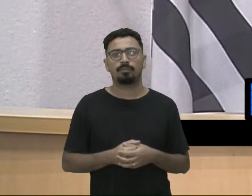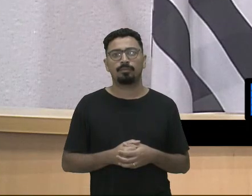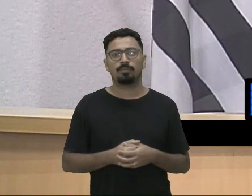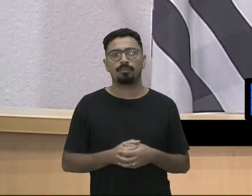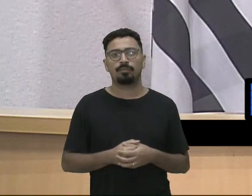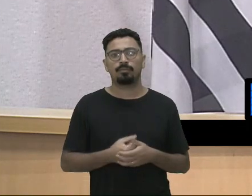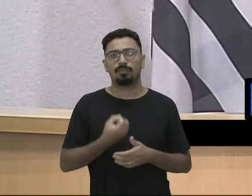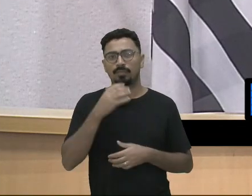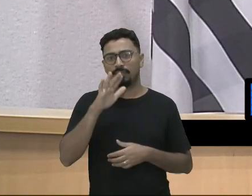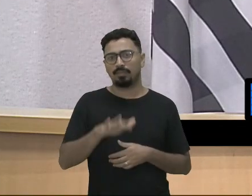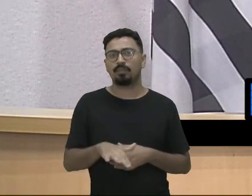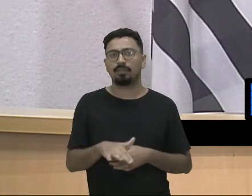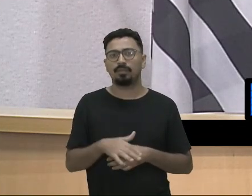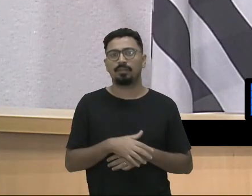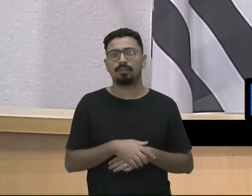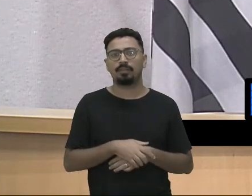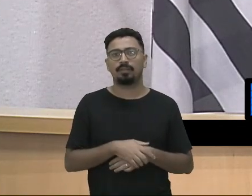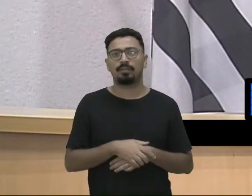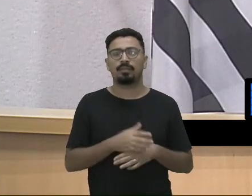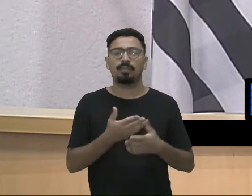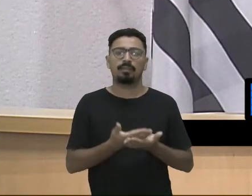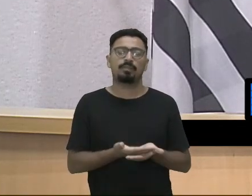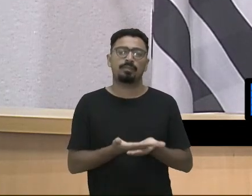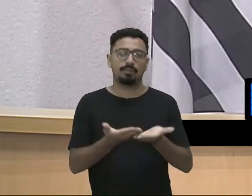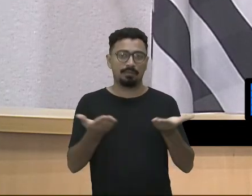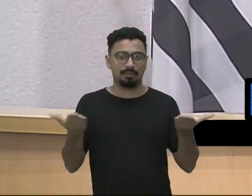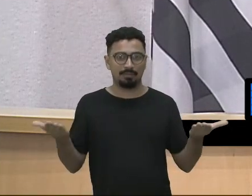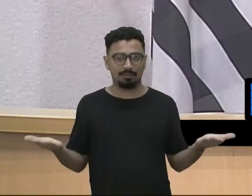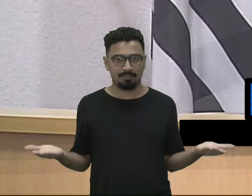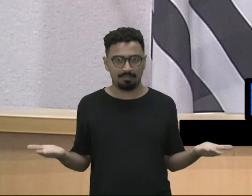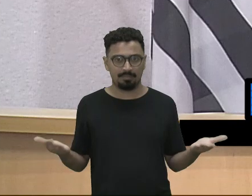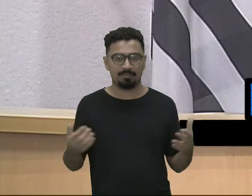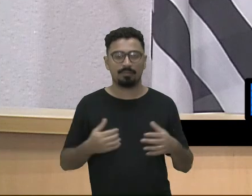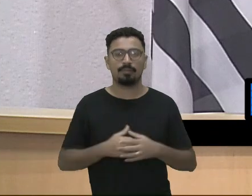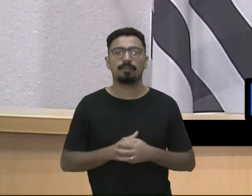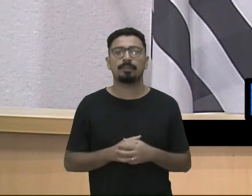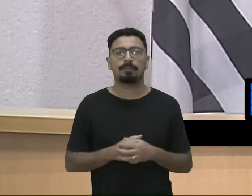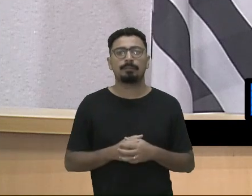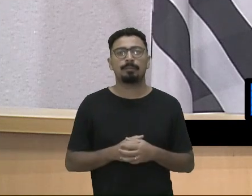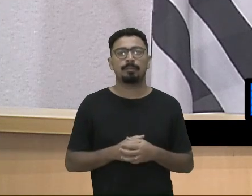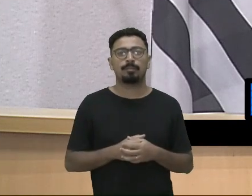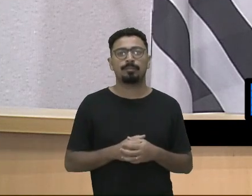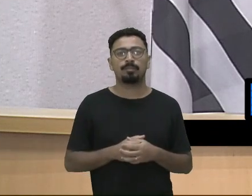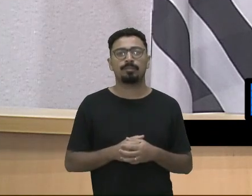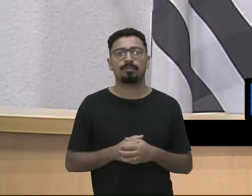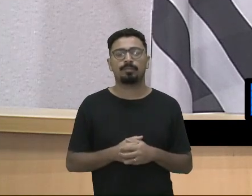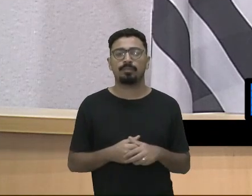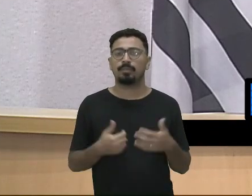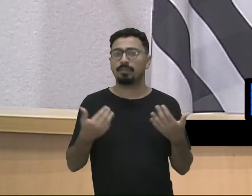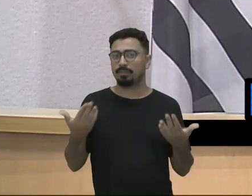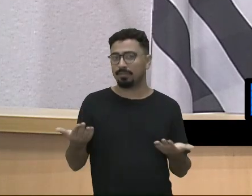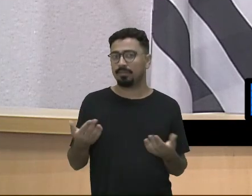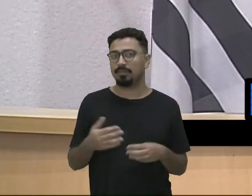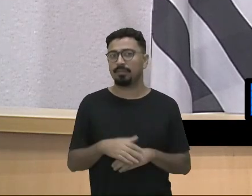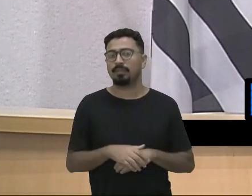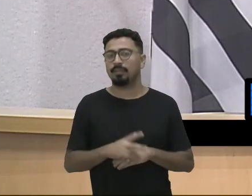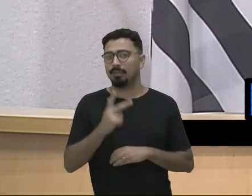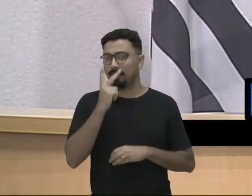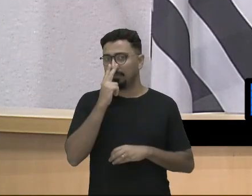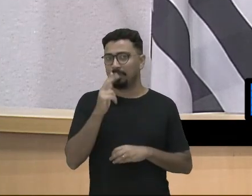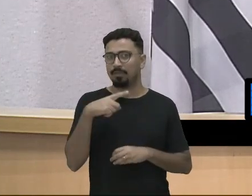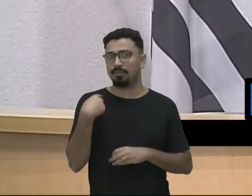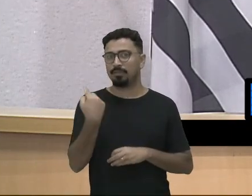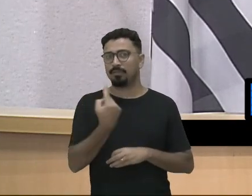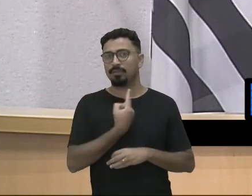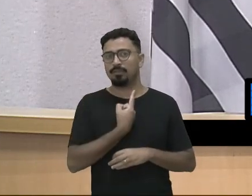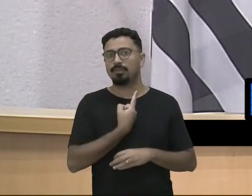Boa tarde a todos, a todes e todas. Então, parece assim que a gente vai mover